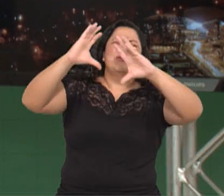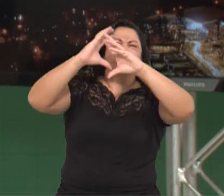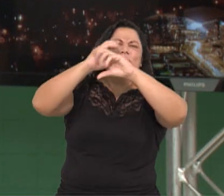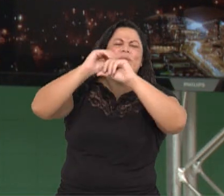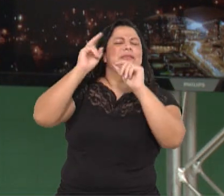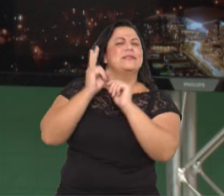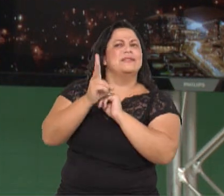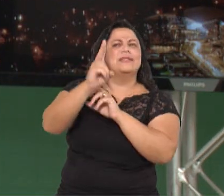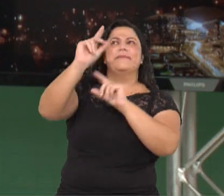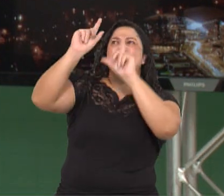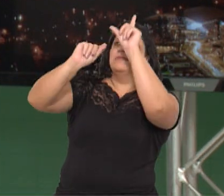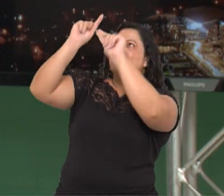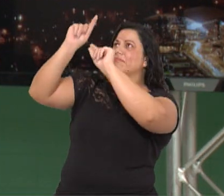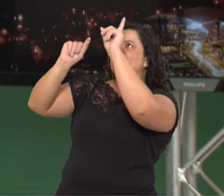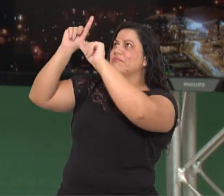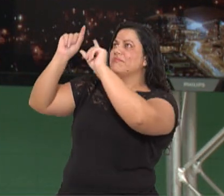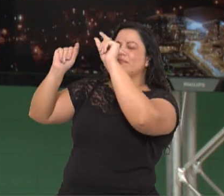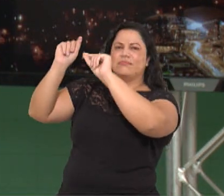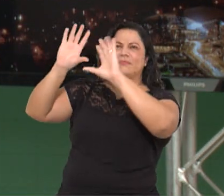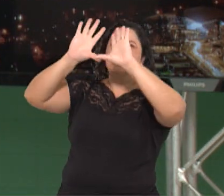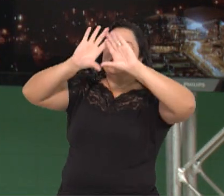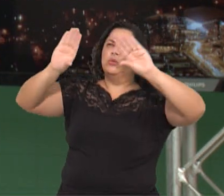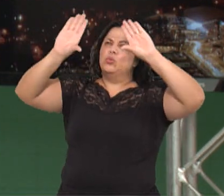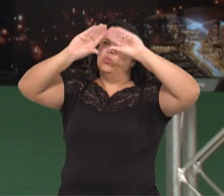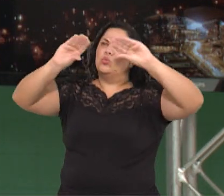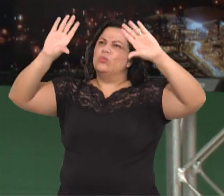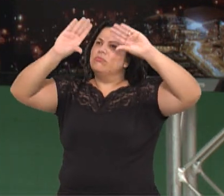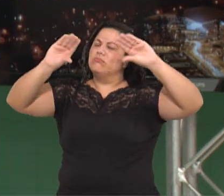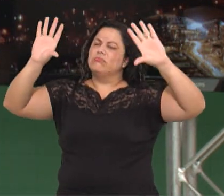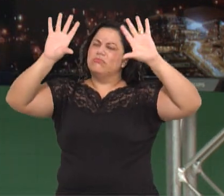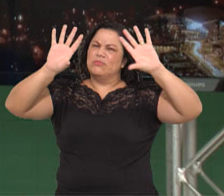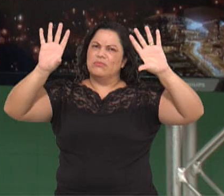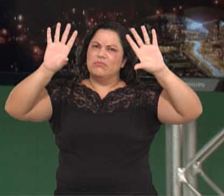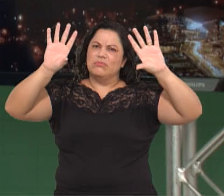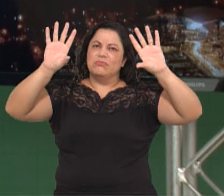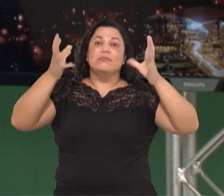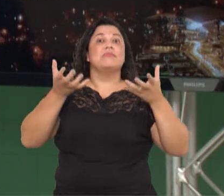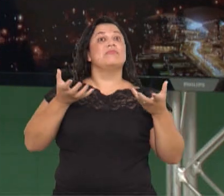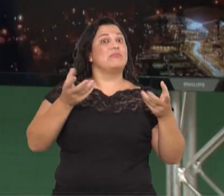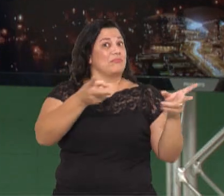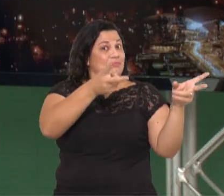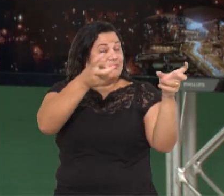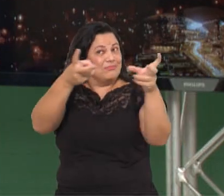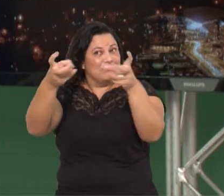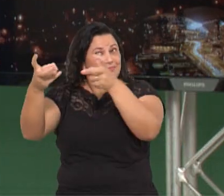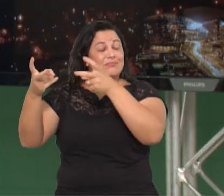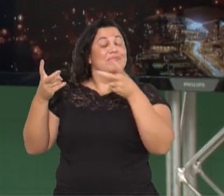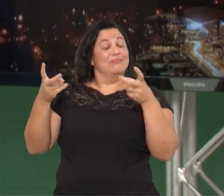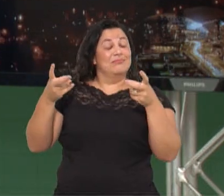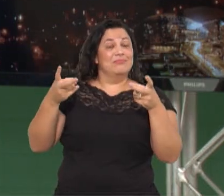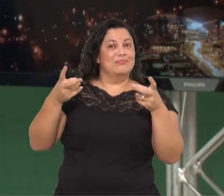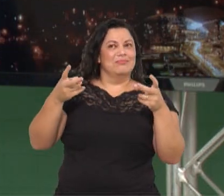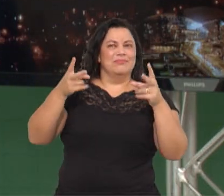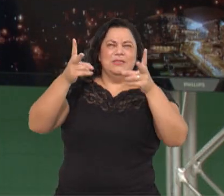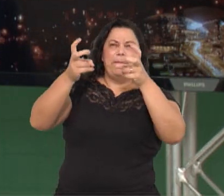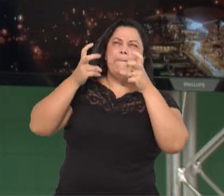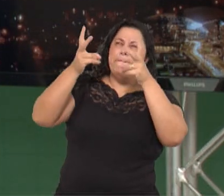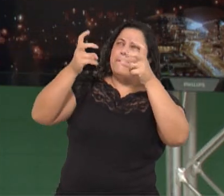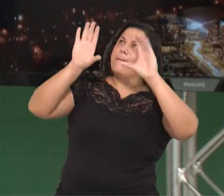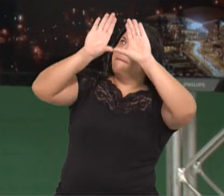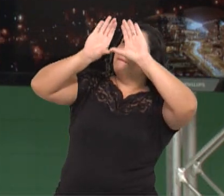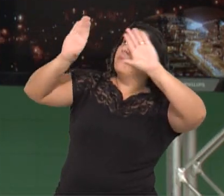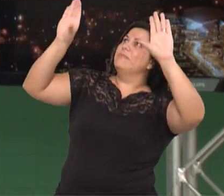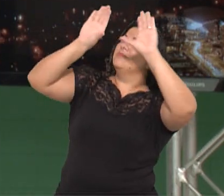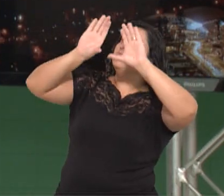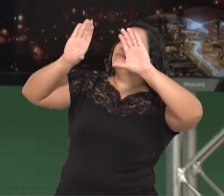manhã nós temos sempre nuvens? Então, eu quero que vocês percebam que a observação do céu é uma atividade